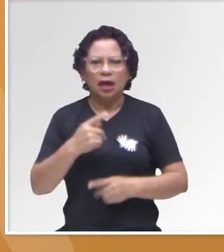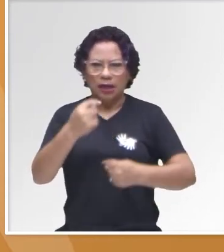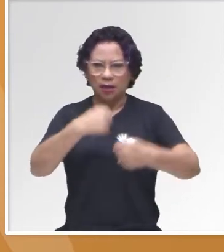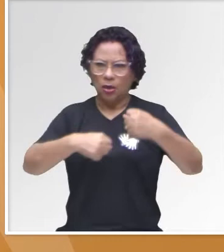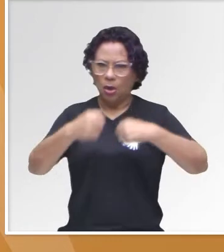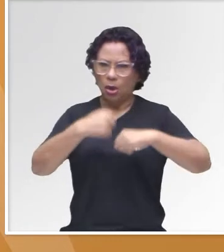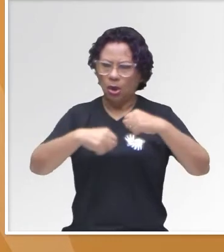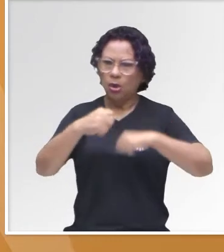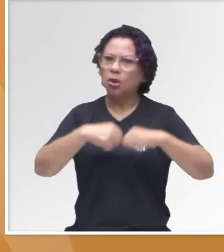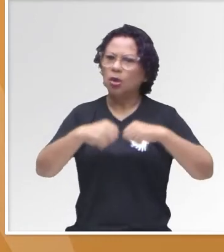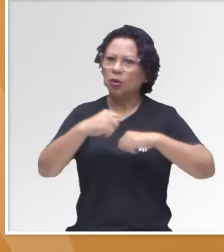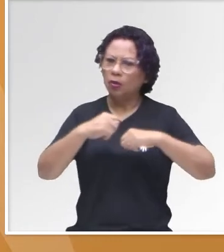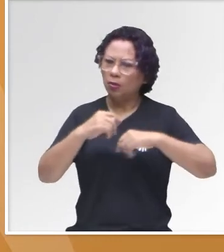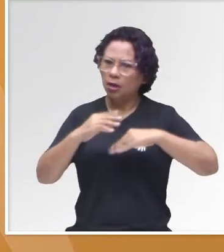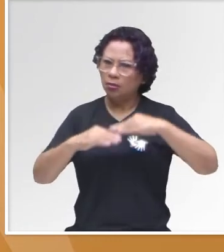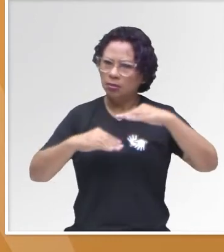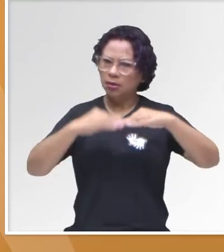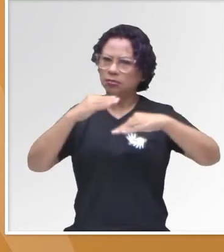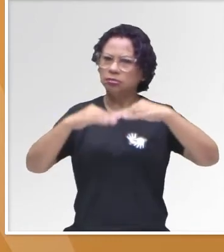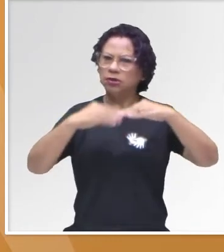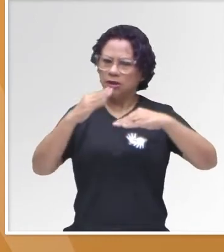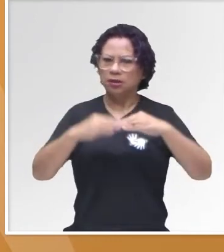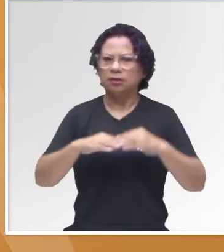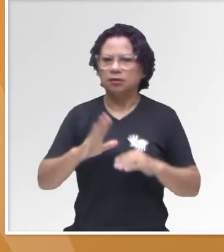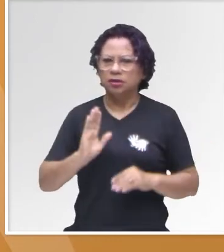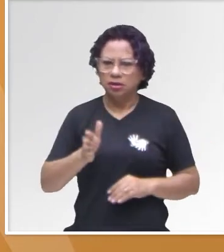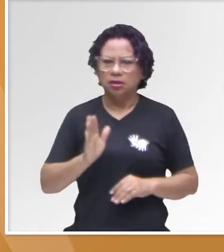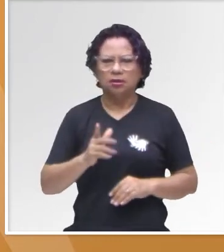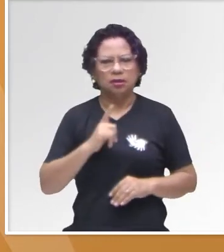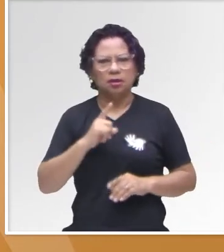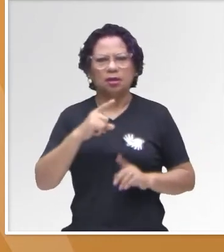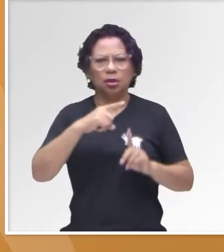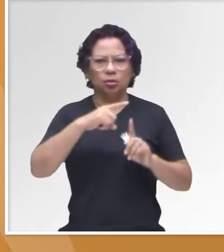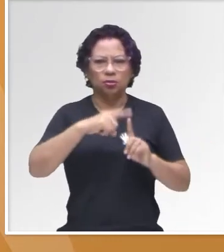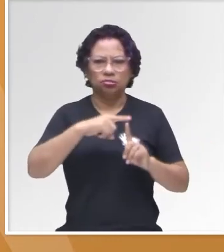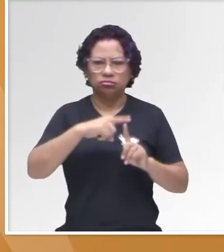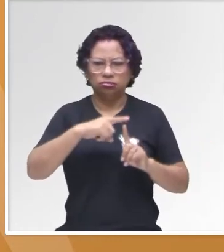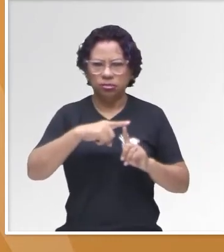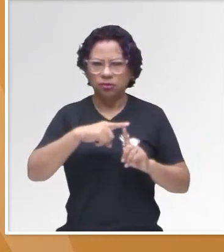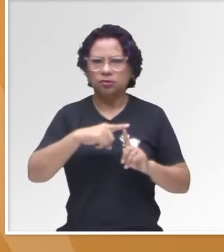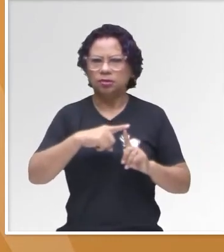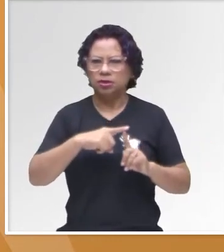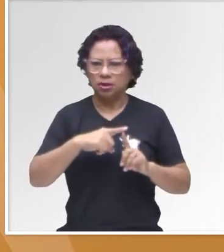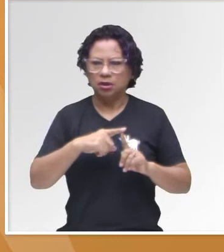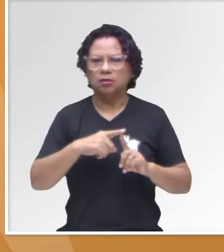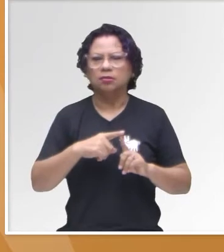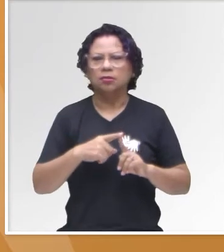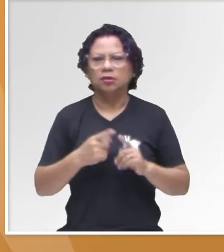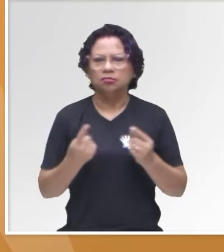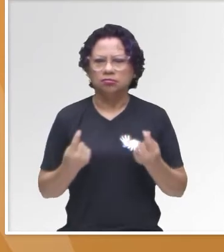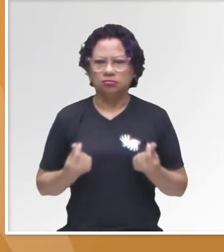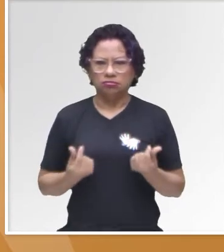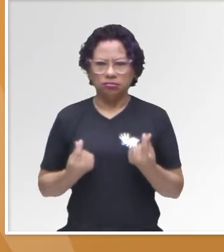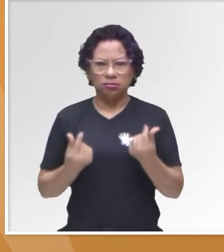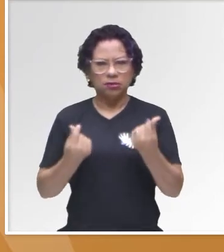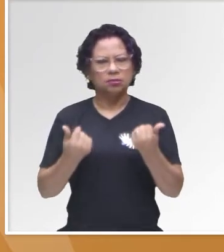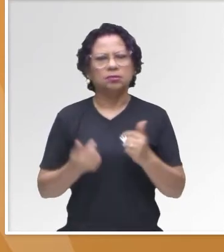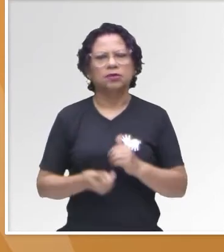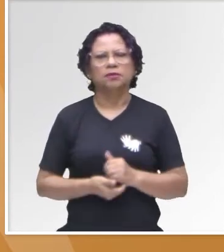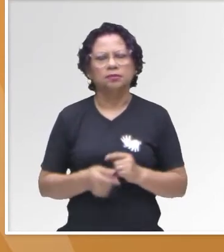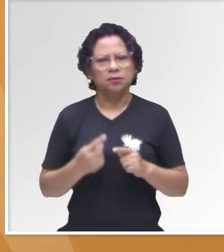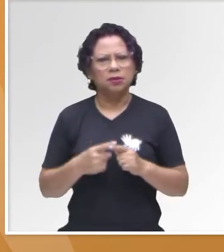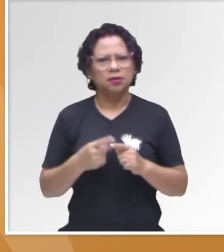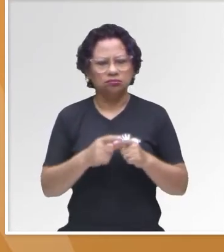crescendo economicamente, ele tem ali um tipo de renda, né? E geralmente essa renda ela está centrada aí,